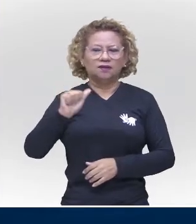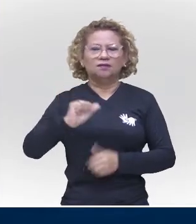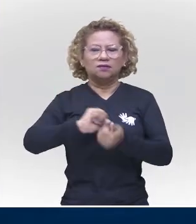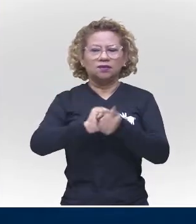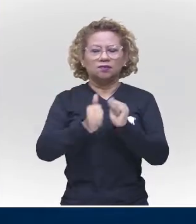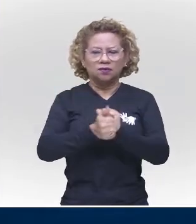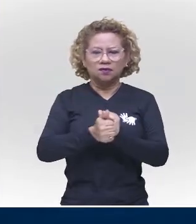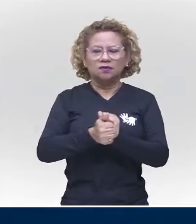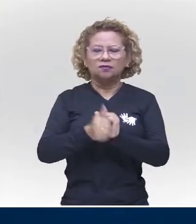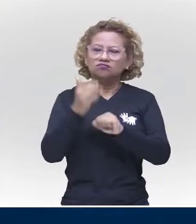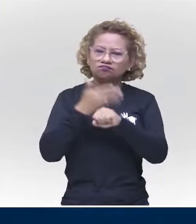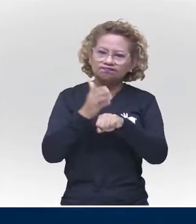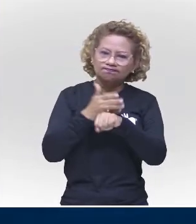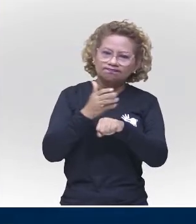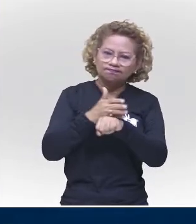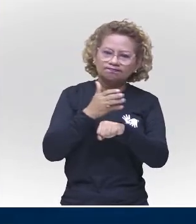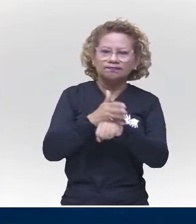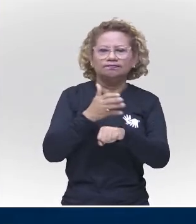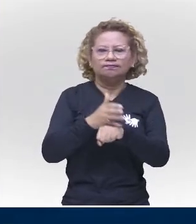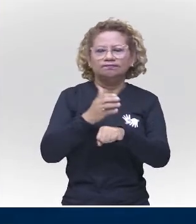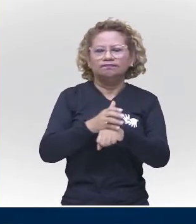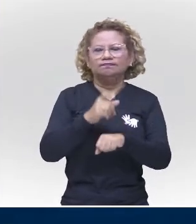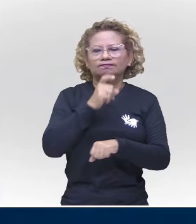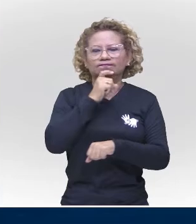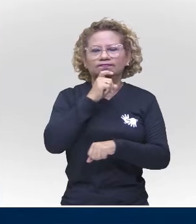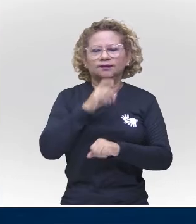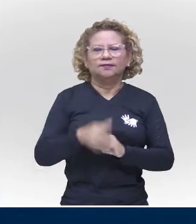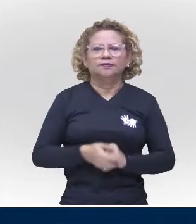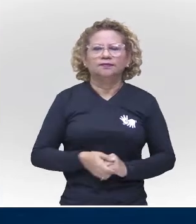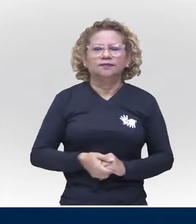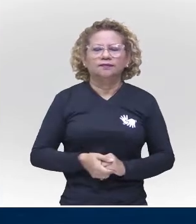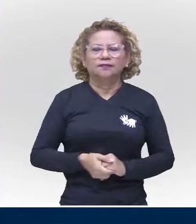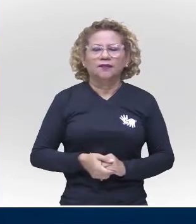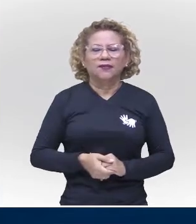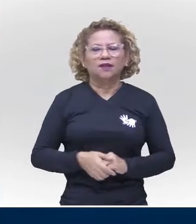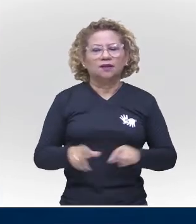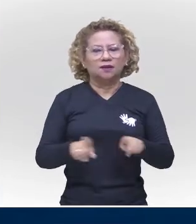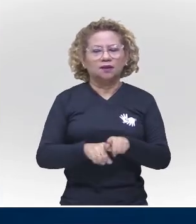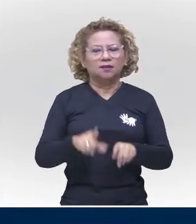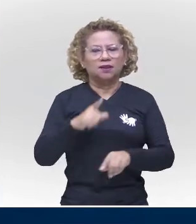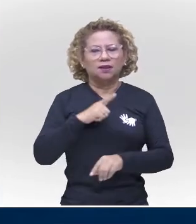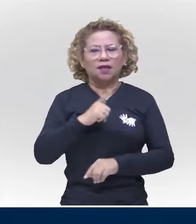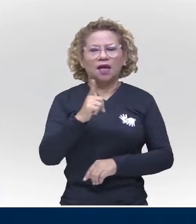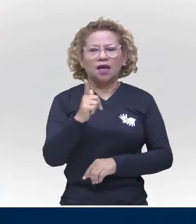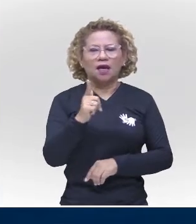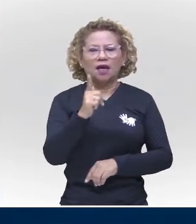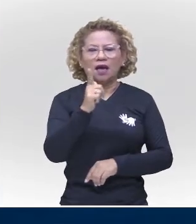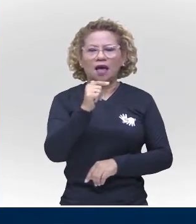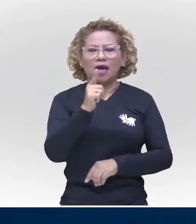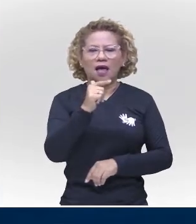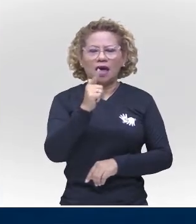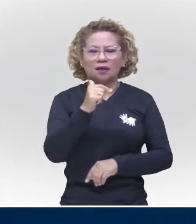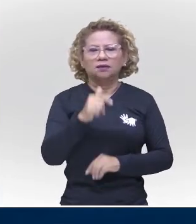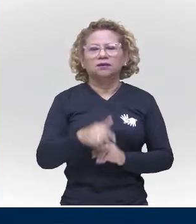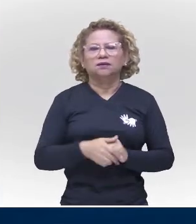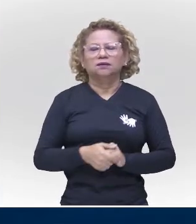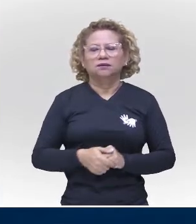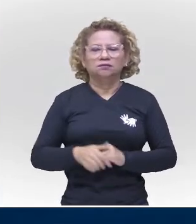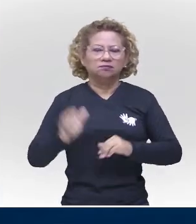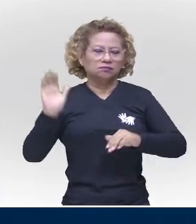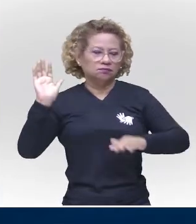no gelo ou na neve. Nós também temos a água, no caso, a natação,